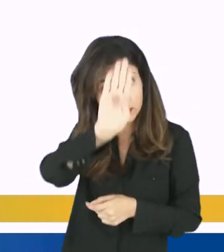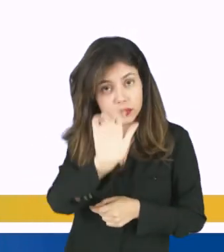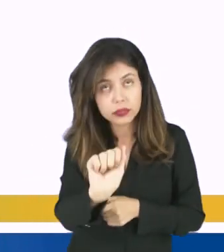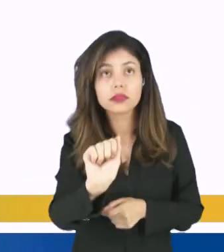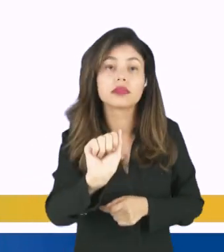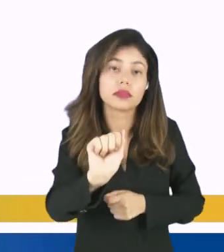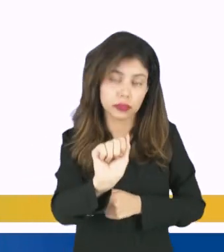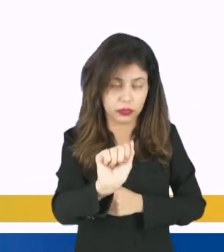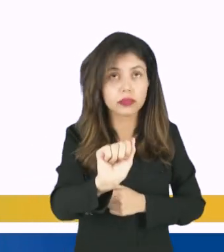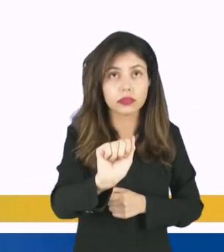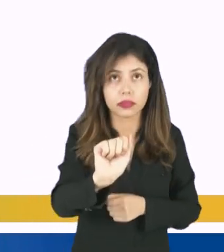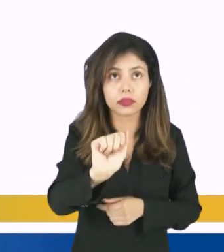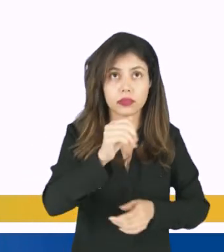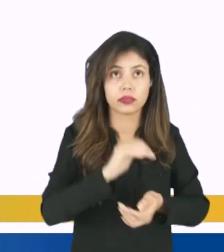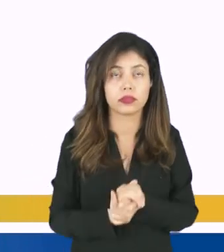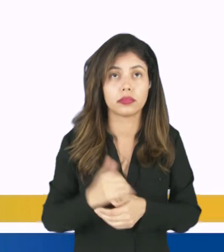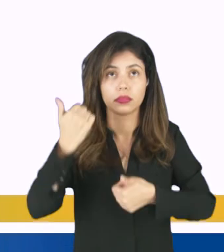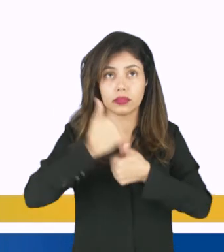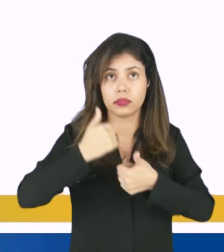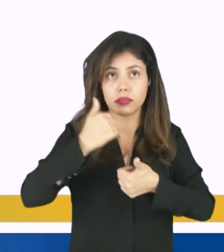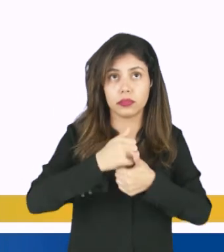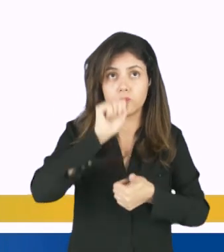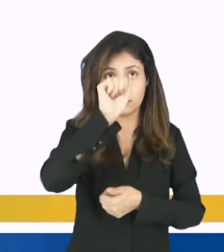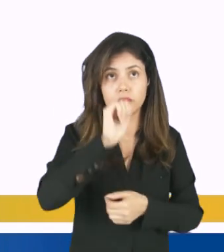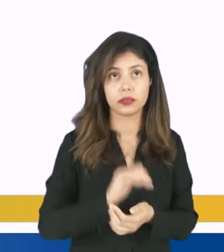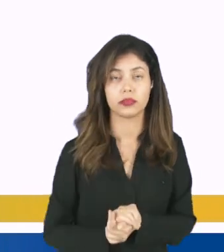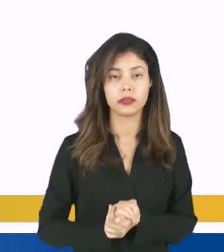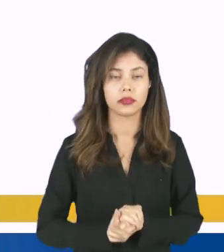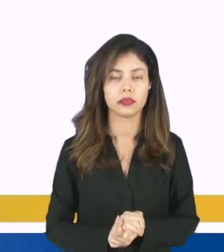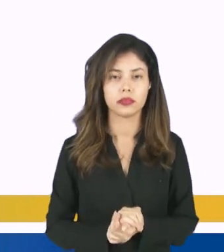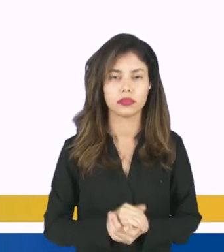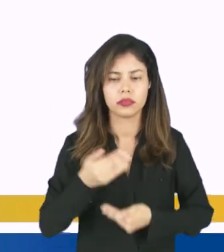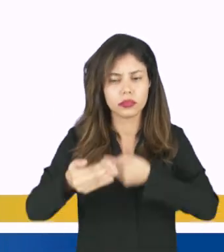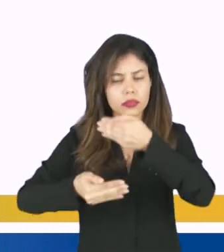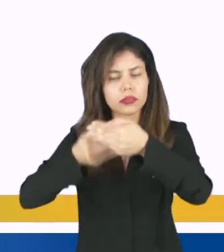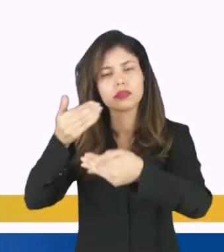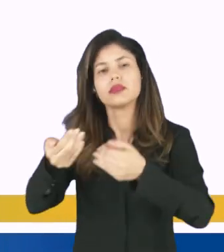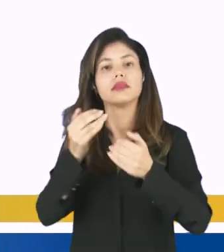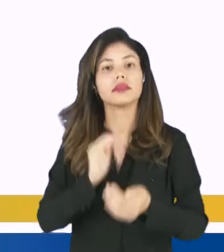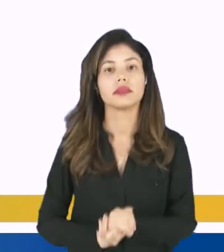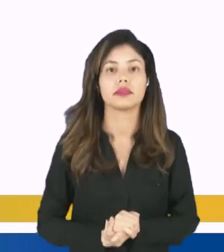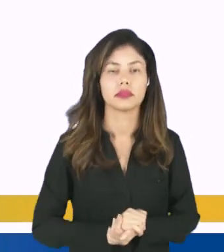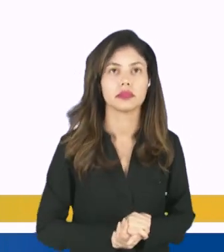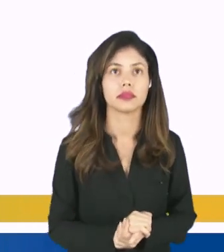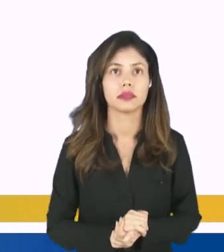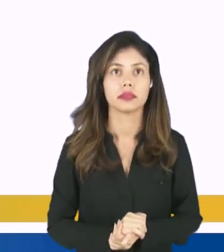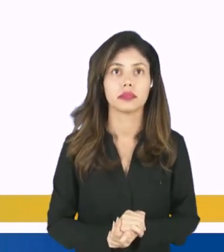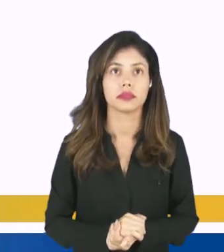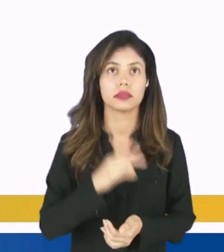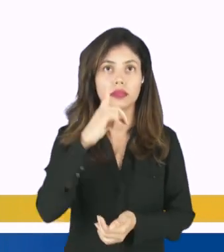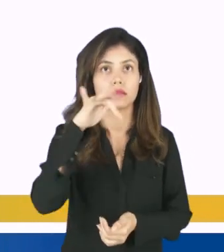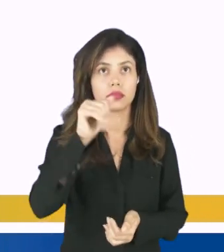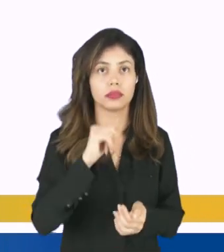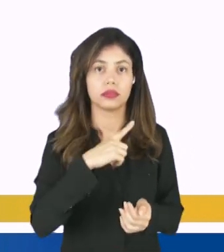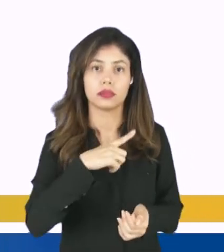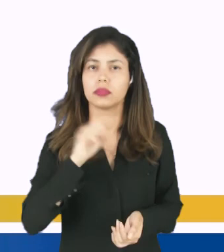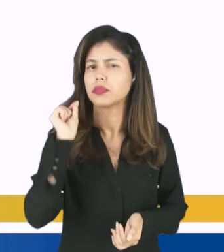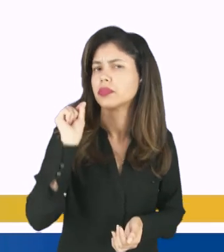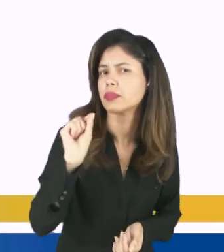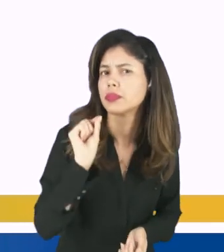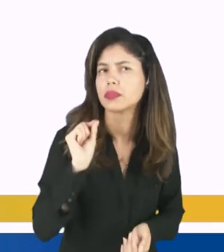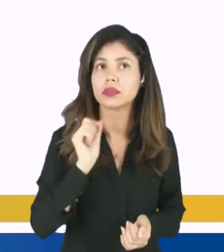ela da seguinte maneira. O meu A dividido por A é 1, então dá uma identidade, né? E 1 vezes B é